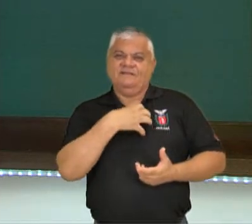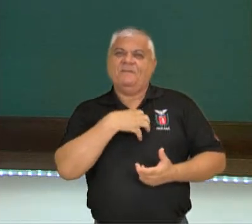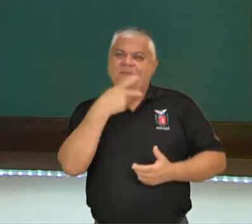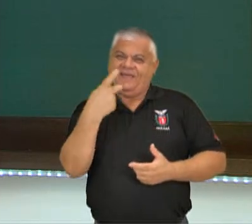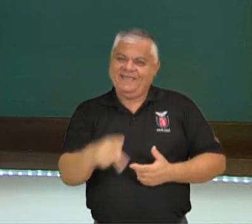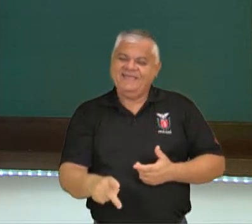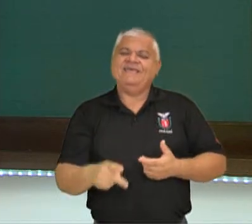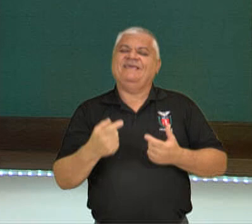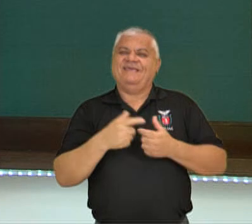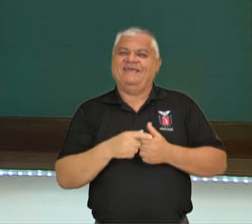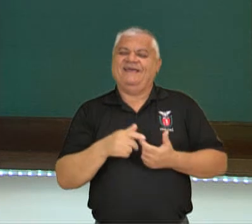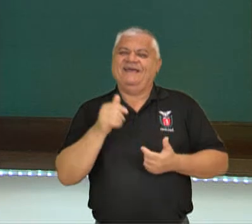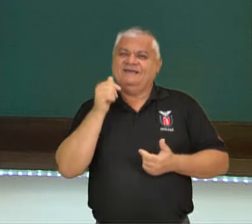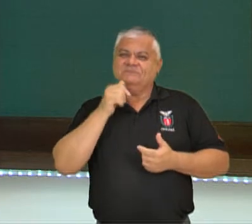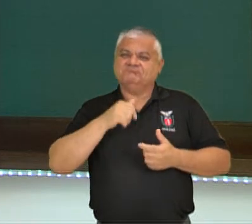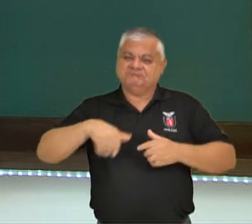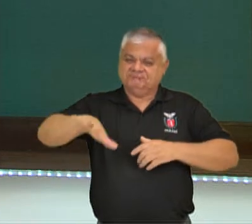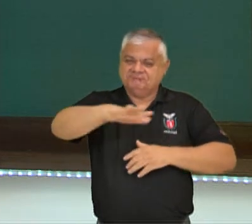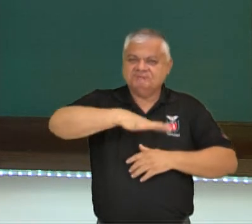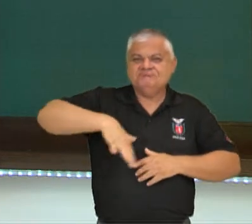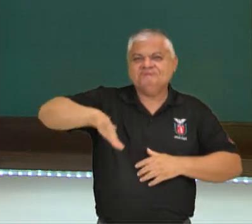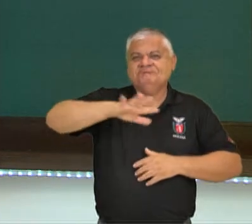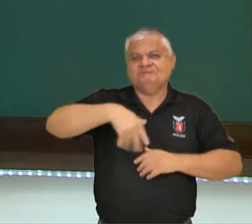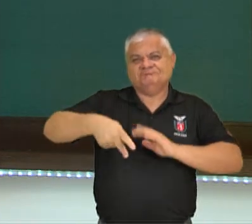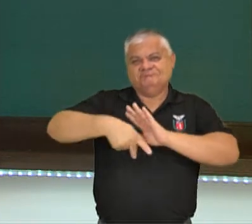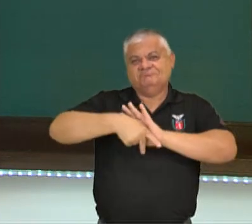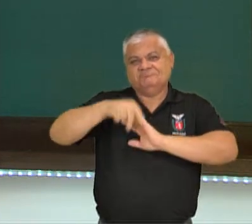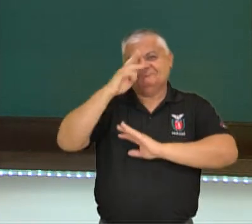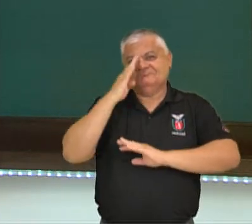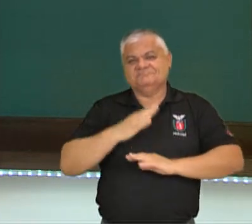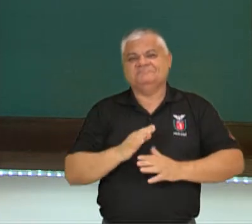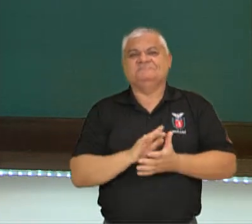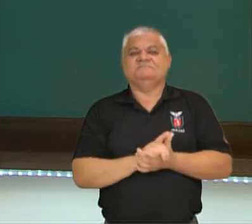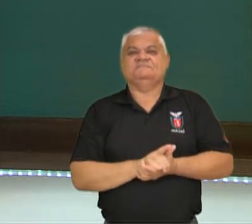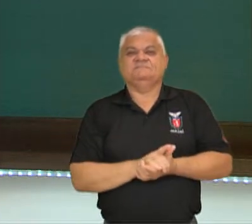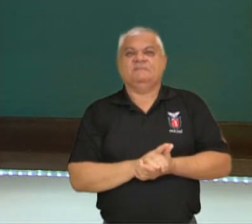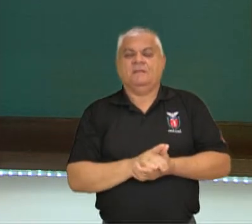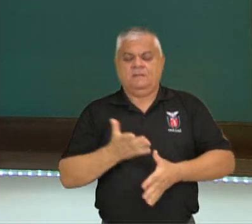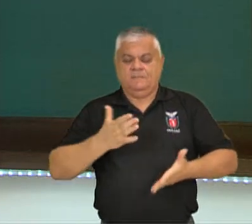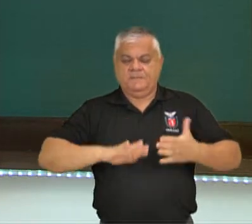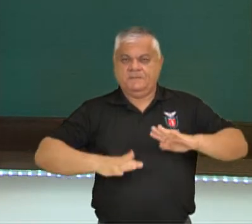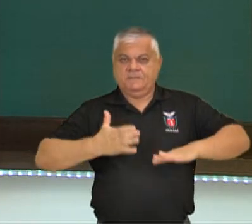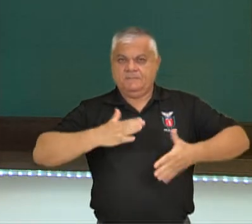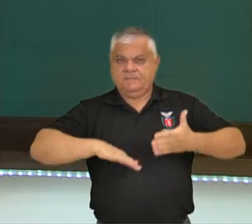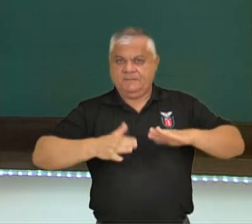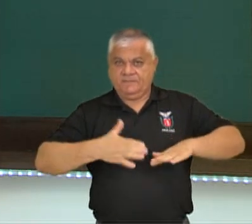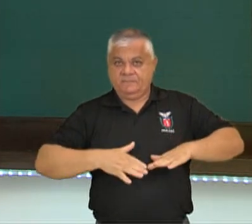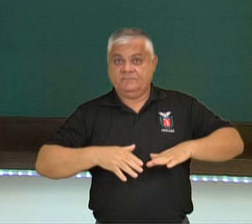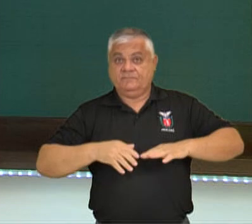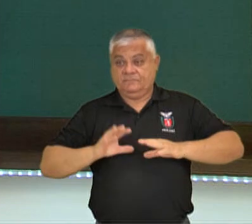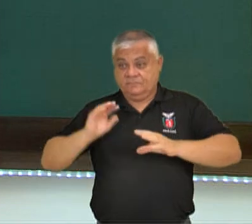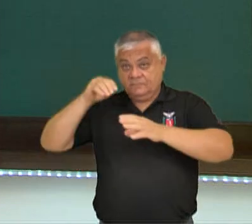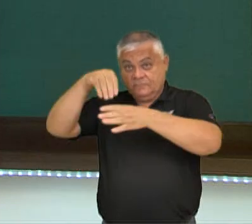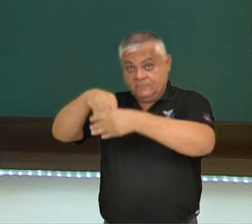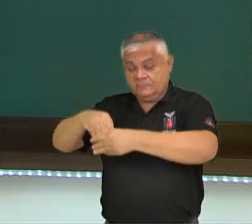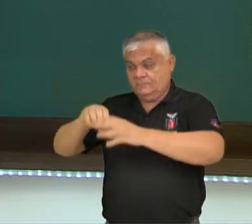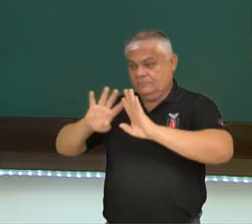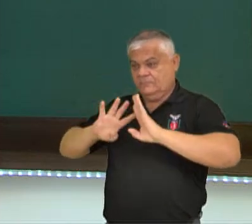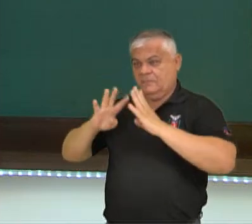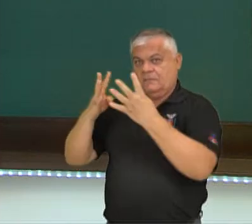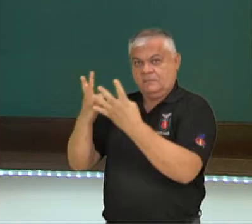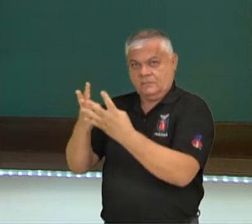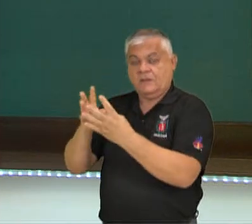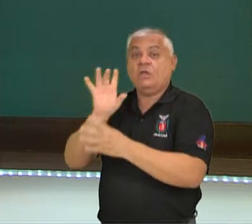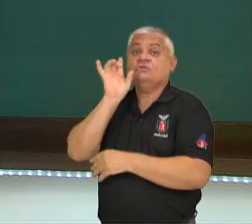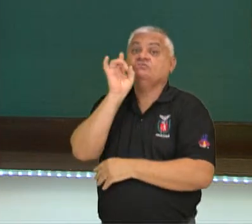africana dos afrodescendentes brasileiros, tá? Então o atabaque na roda de capoeira ele é